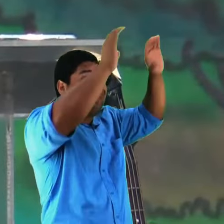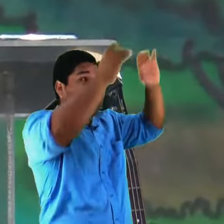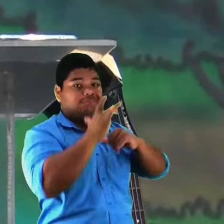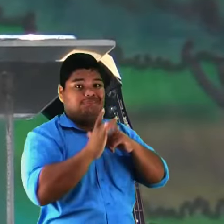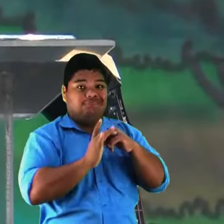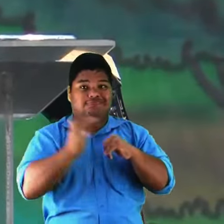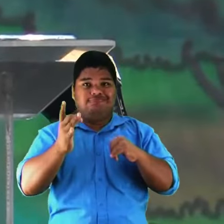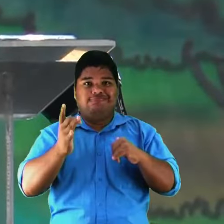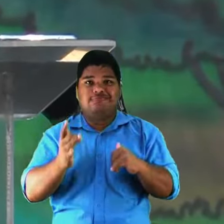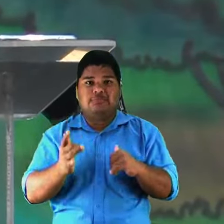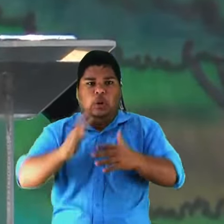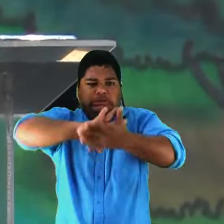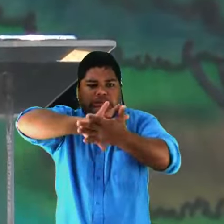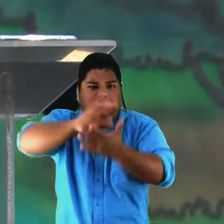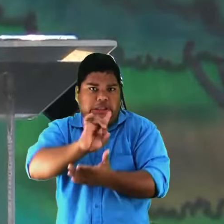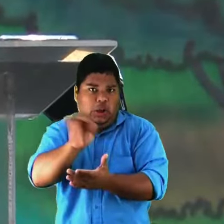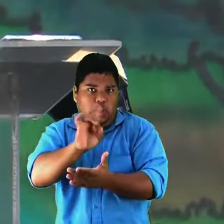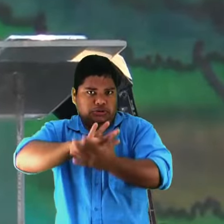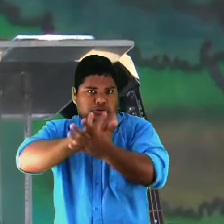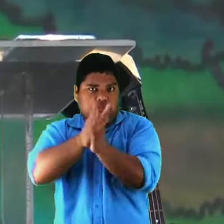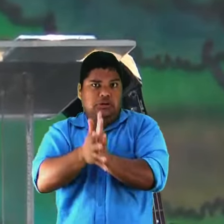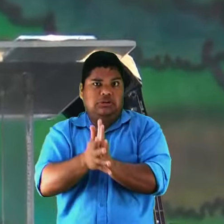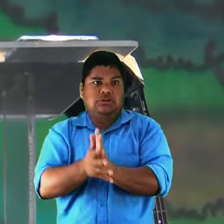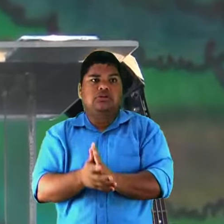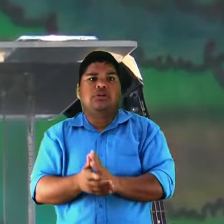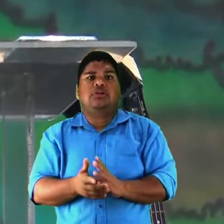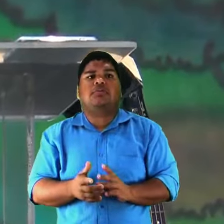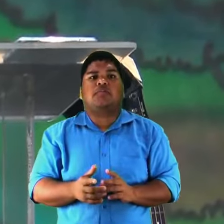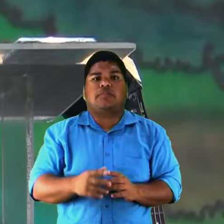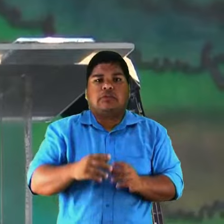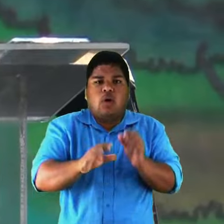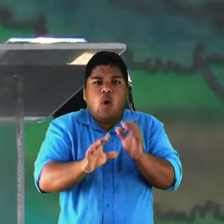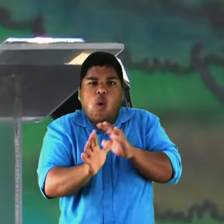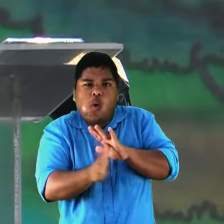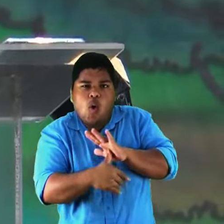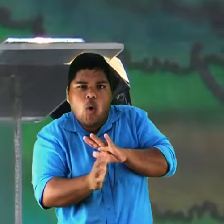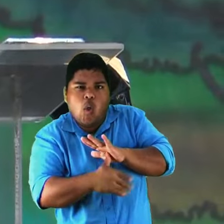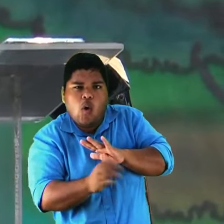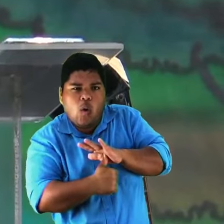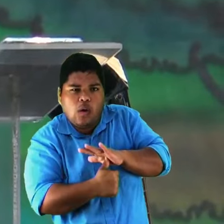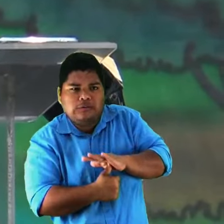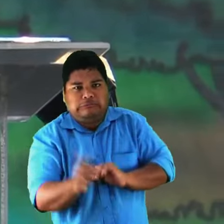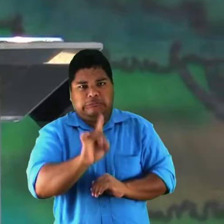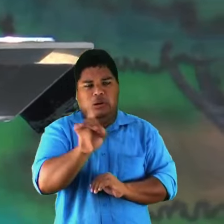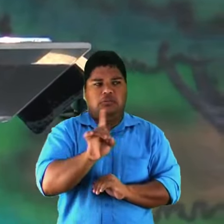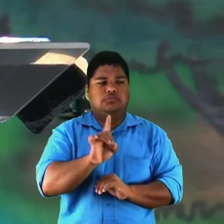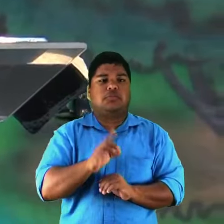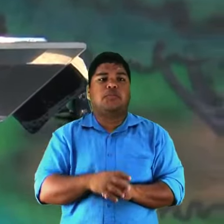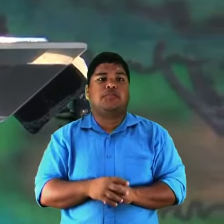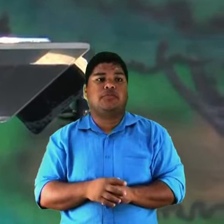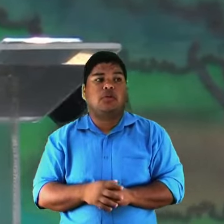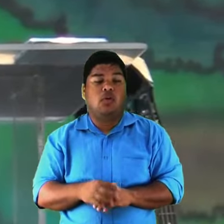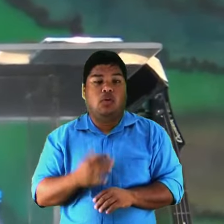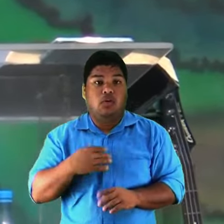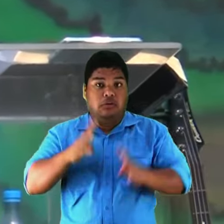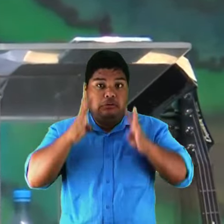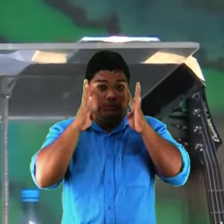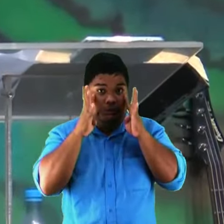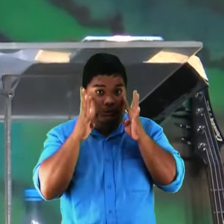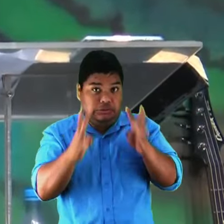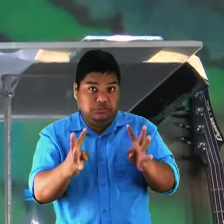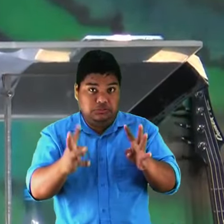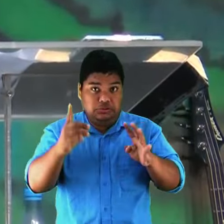roubam. Exatamente. Ou nós estaremos inclinados para aquilo que é